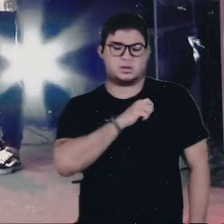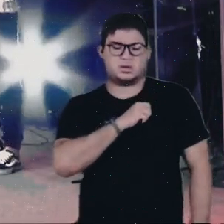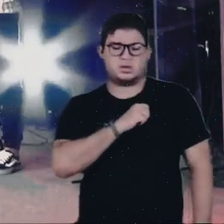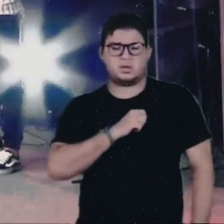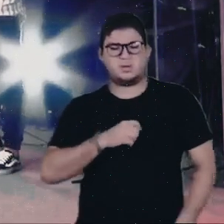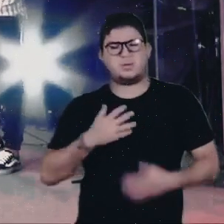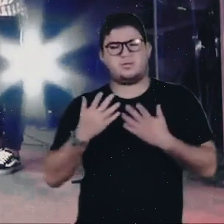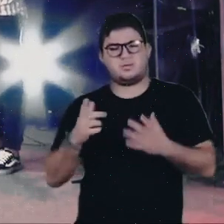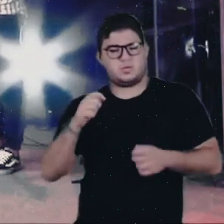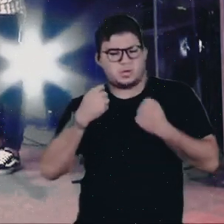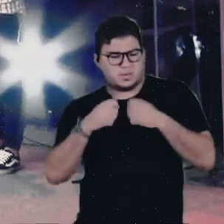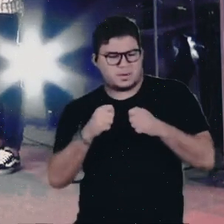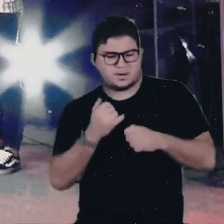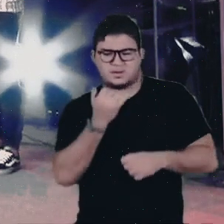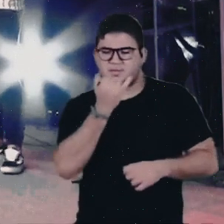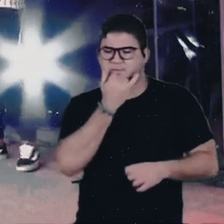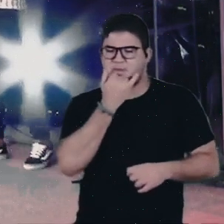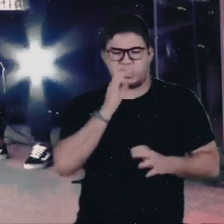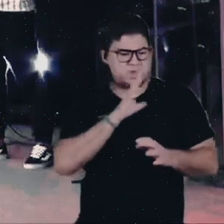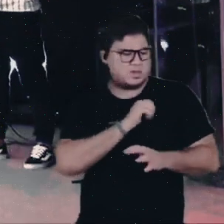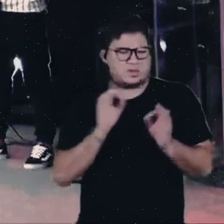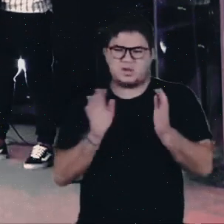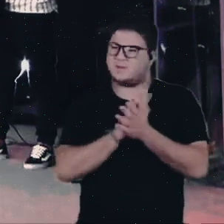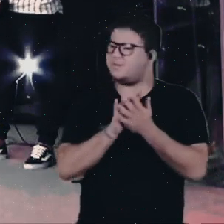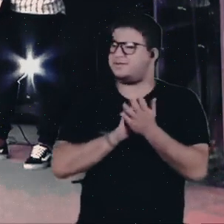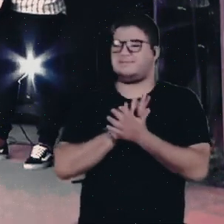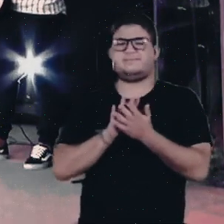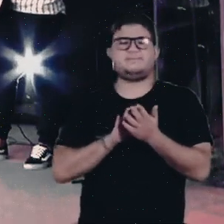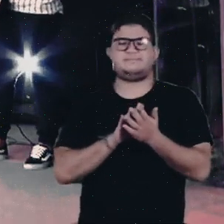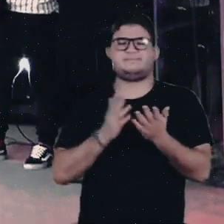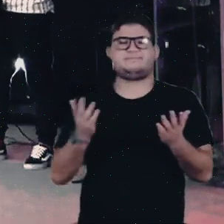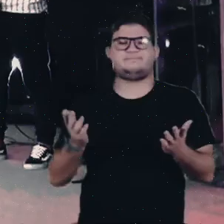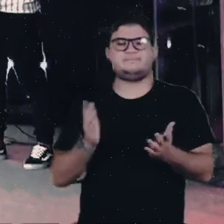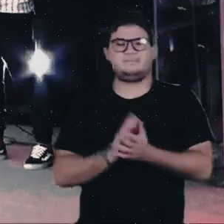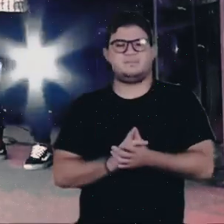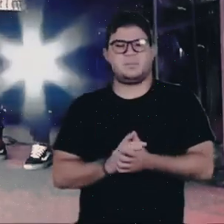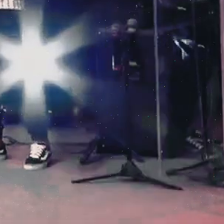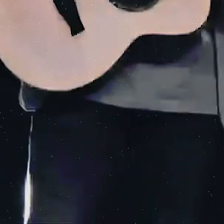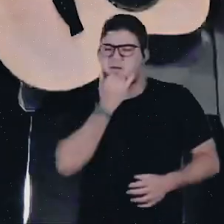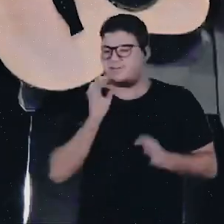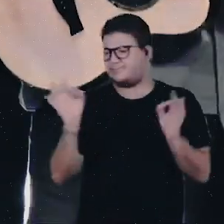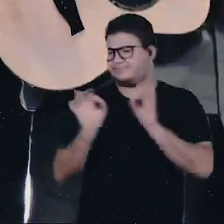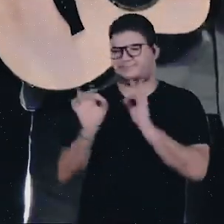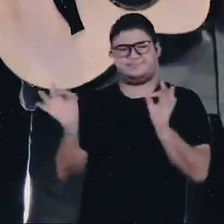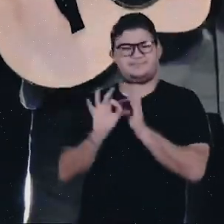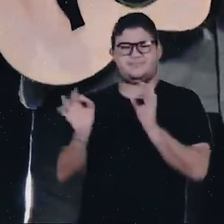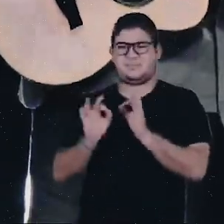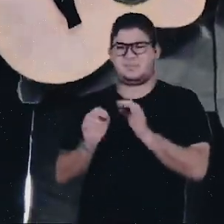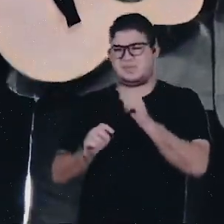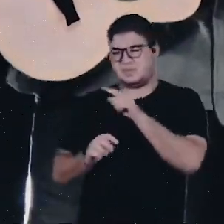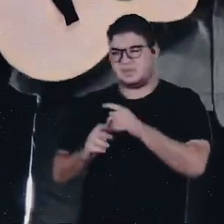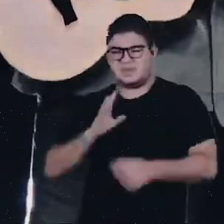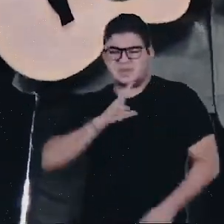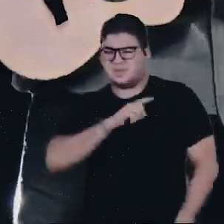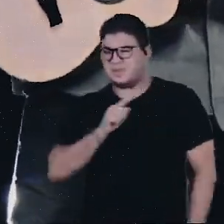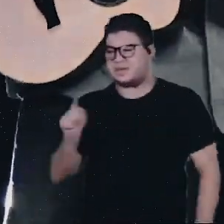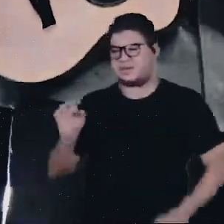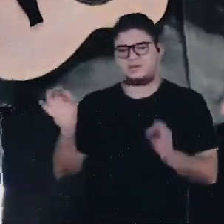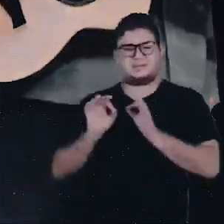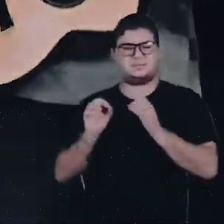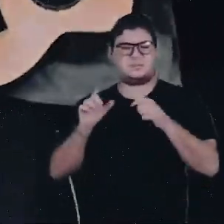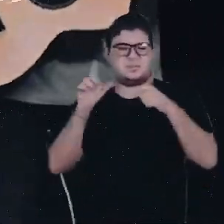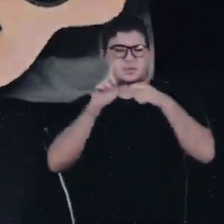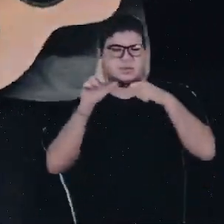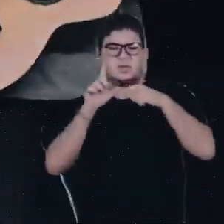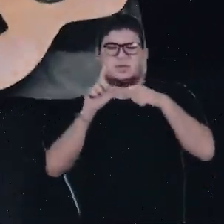outro. Porque quando é para perdoar, a pessoa, não tem como amar, pastor. Olha o que